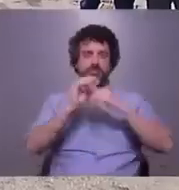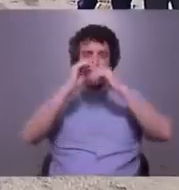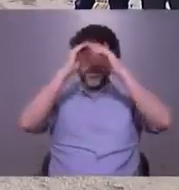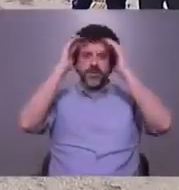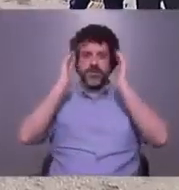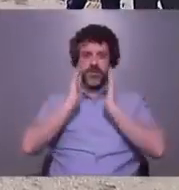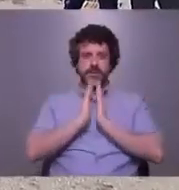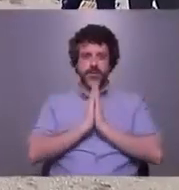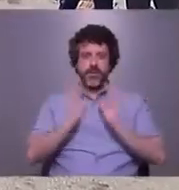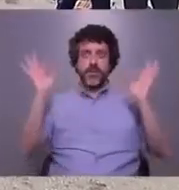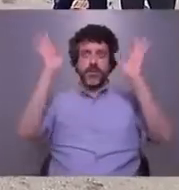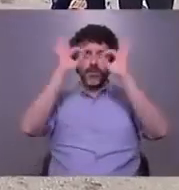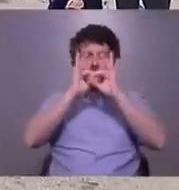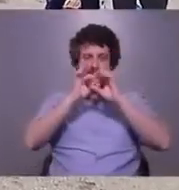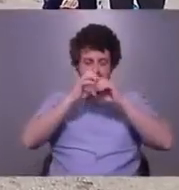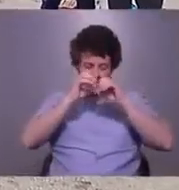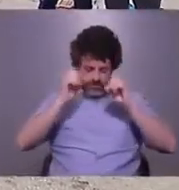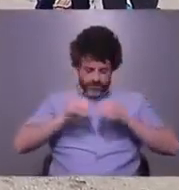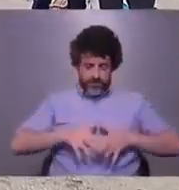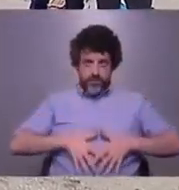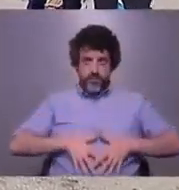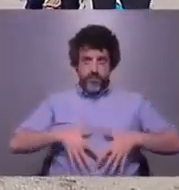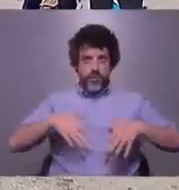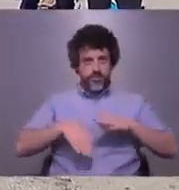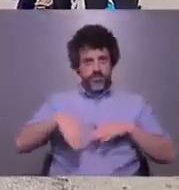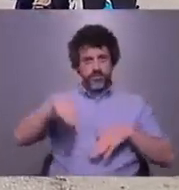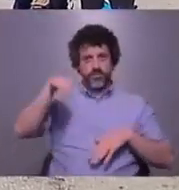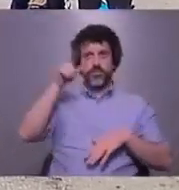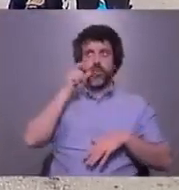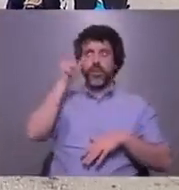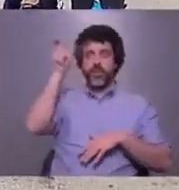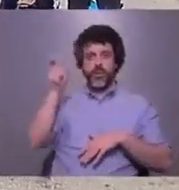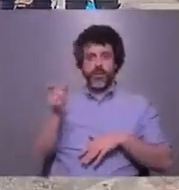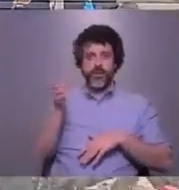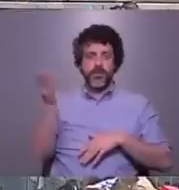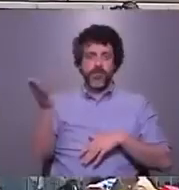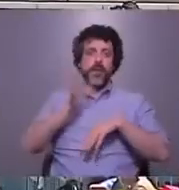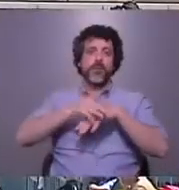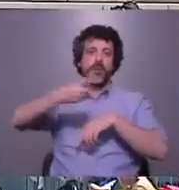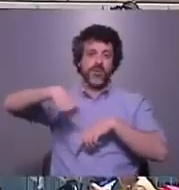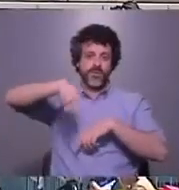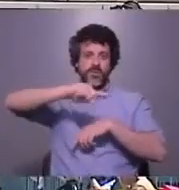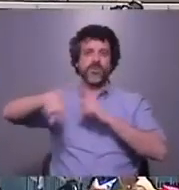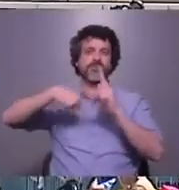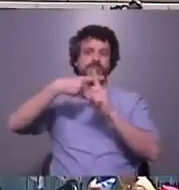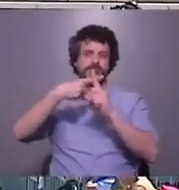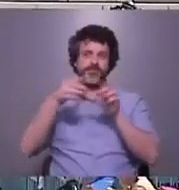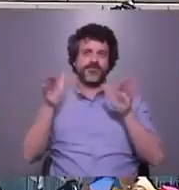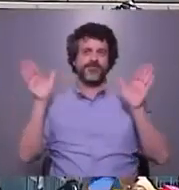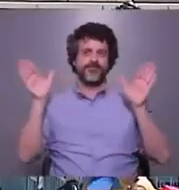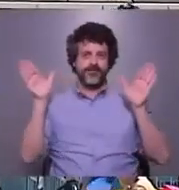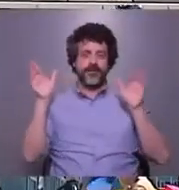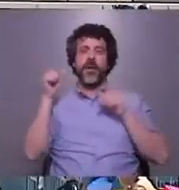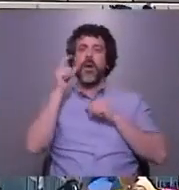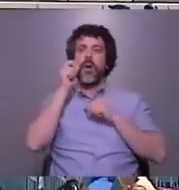pelo Espírito Santo, no seio da Virgem Maria, e se fez homem, e bem foi crucificado,